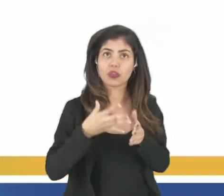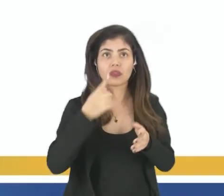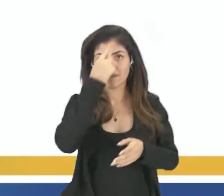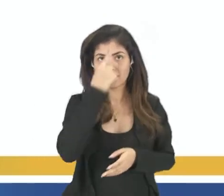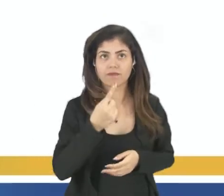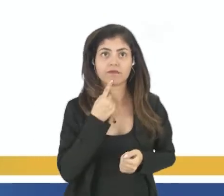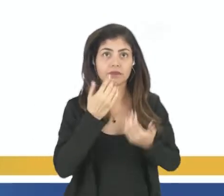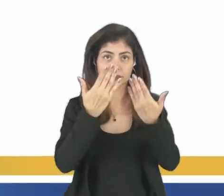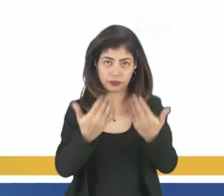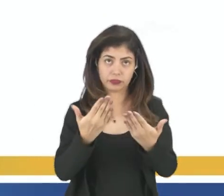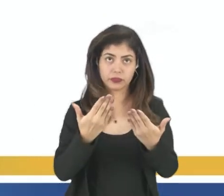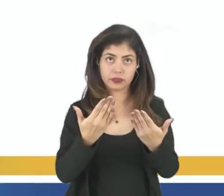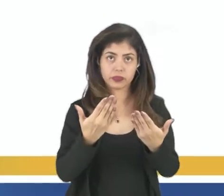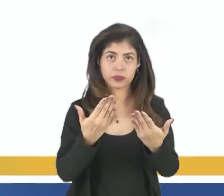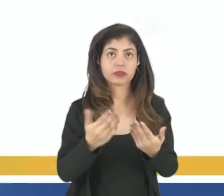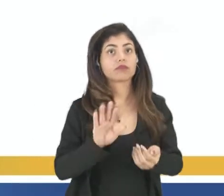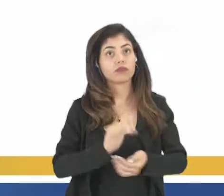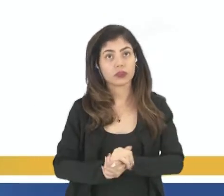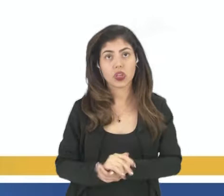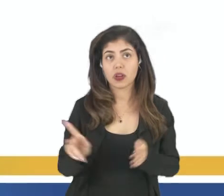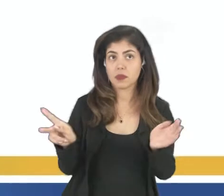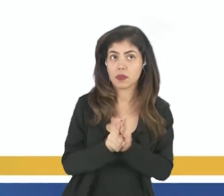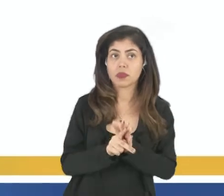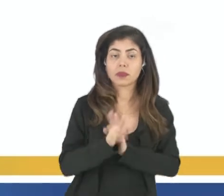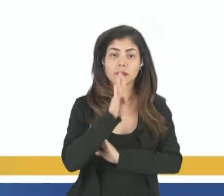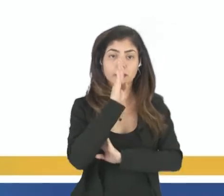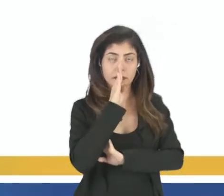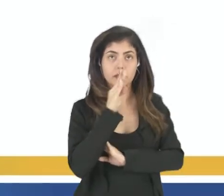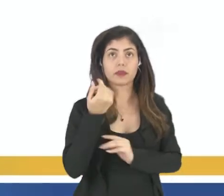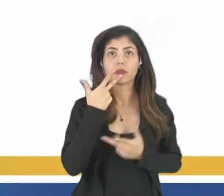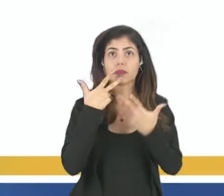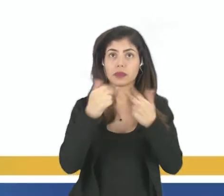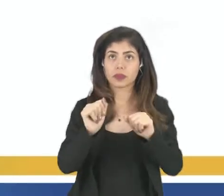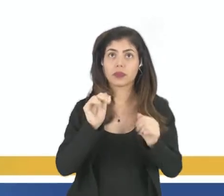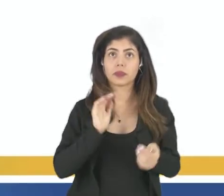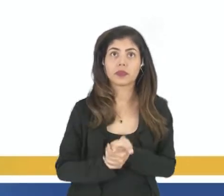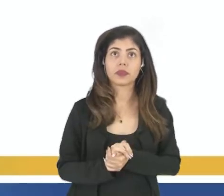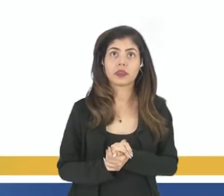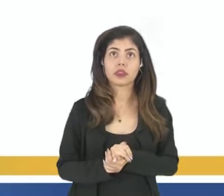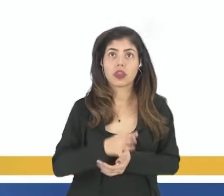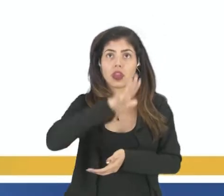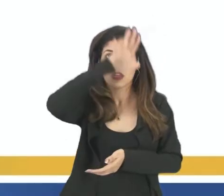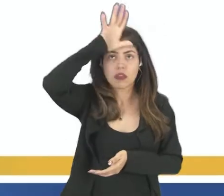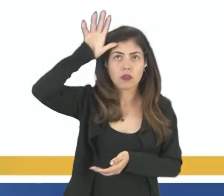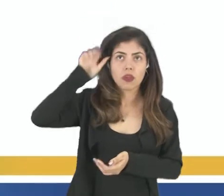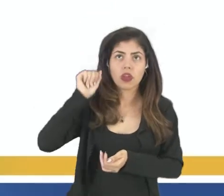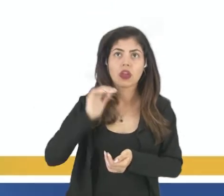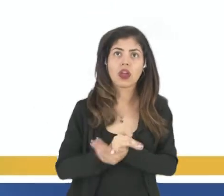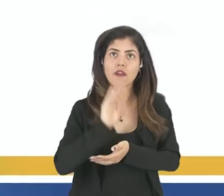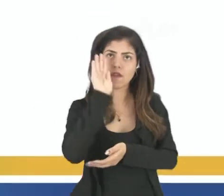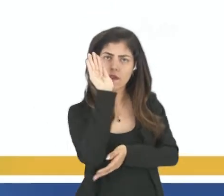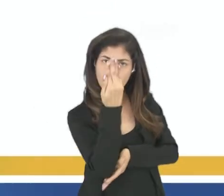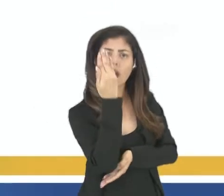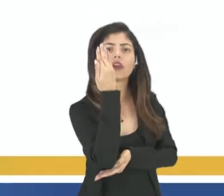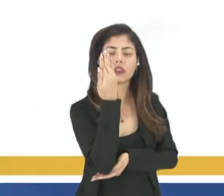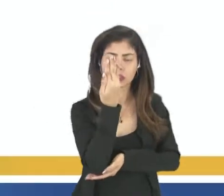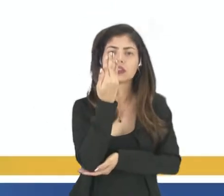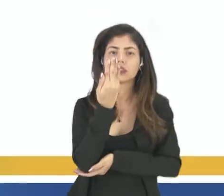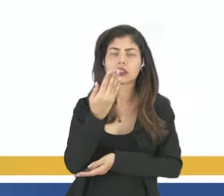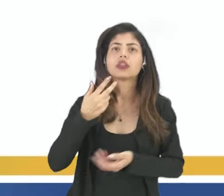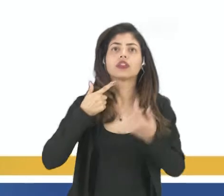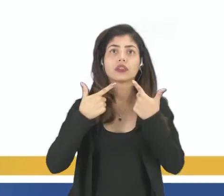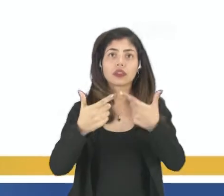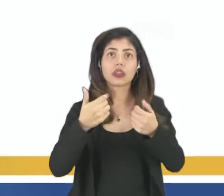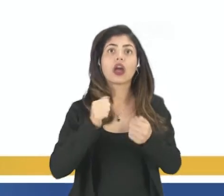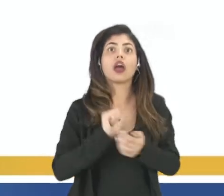né, para uma questão de dignidade, mas a notícia, olha só, no interior do Amazonas, fake news no WhatsApp levaram um